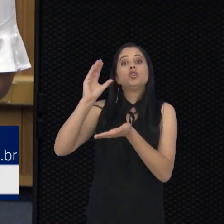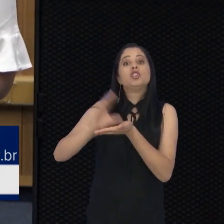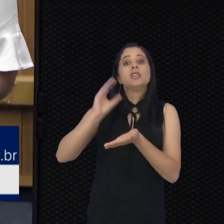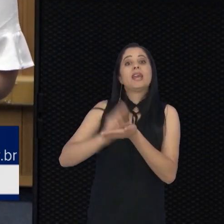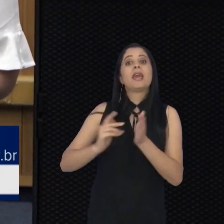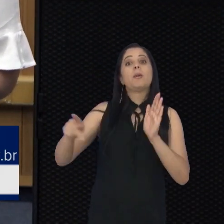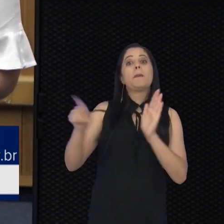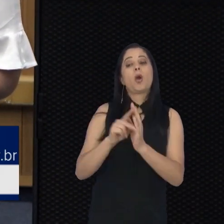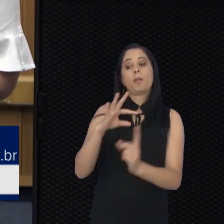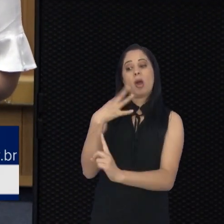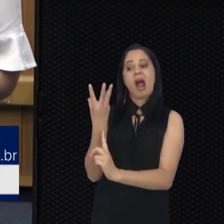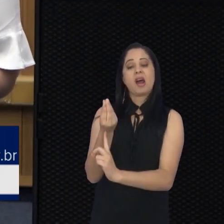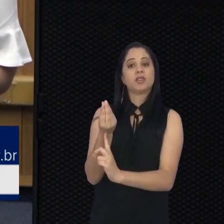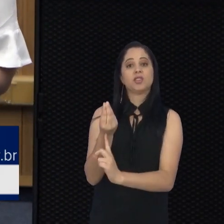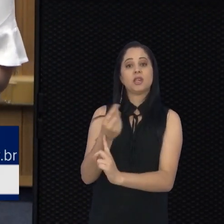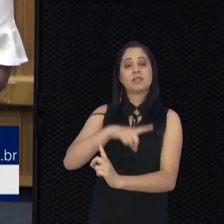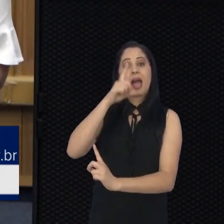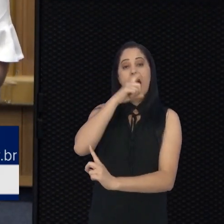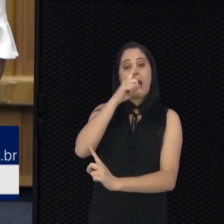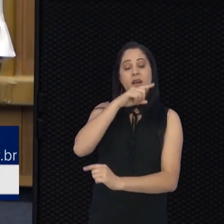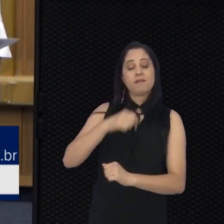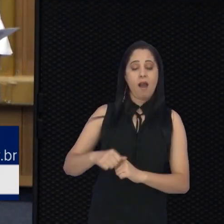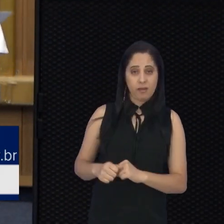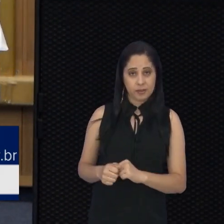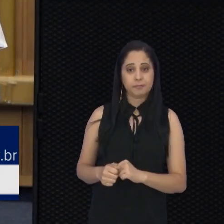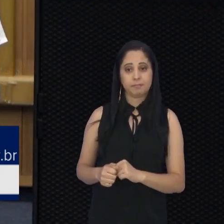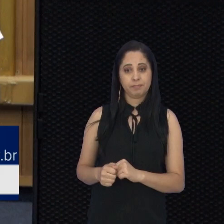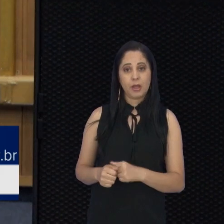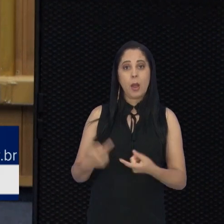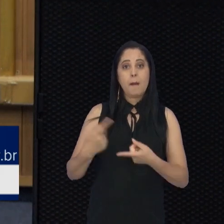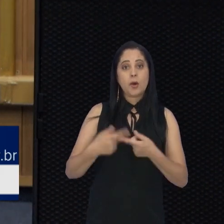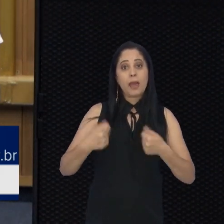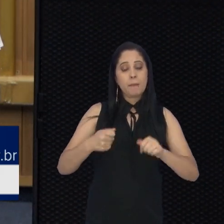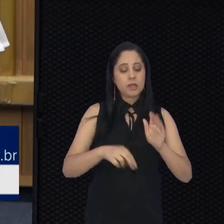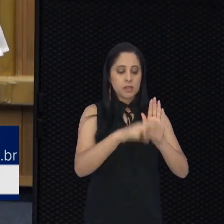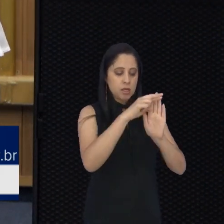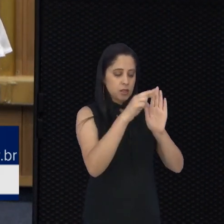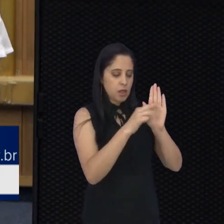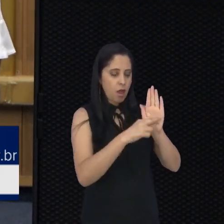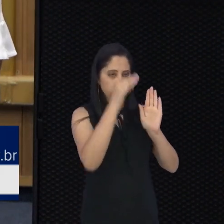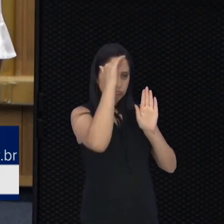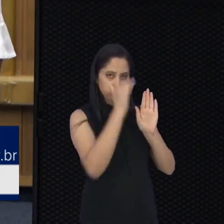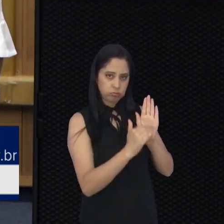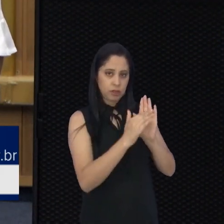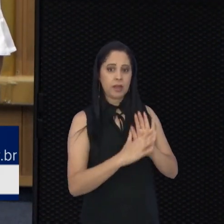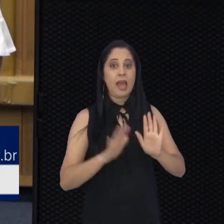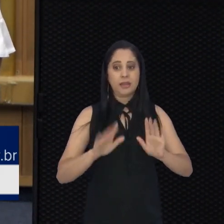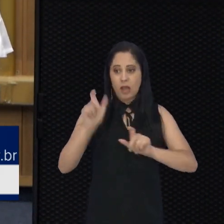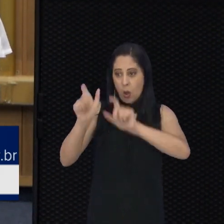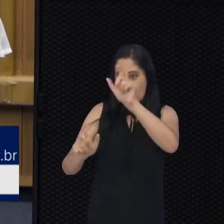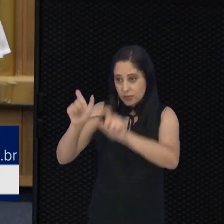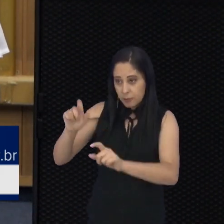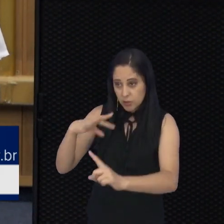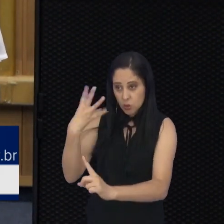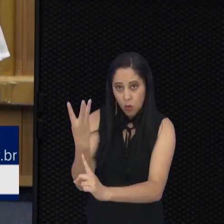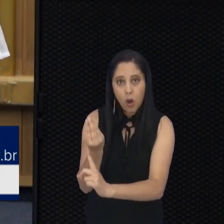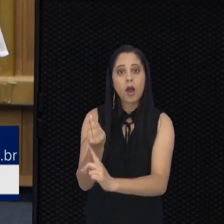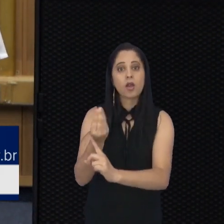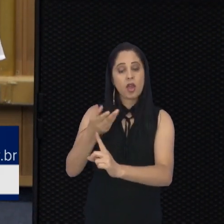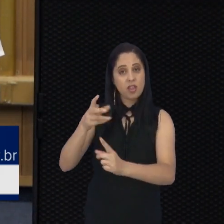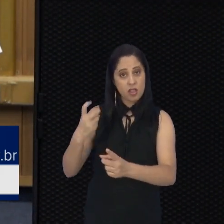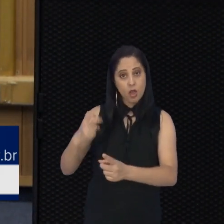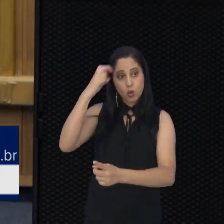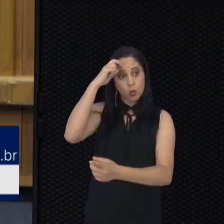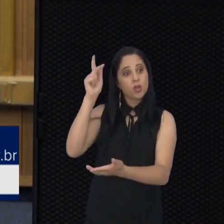falho, porque precisa cumprir essas regras. E aí os nossos artistas, as pessoas que fazem cultura aqui da nossa cidade,